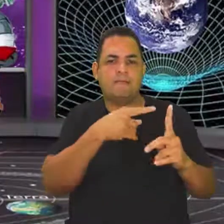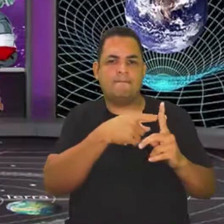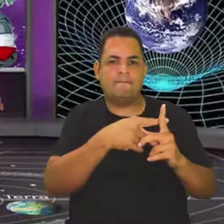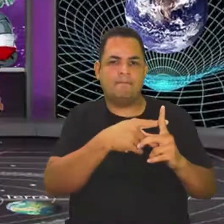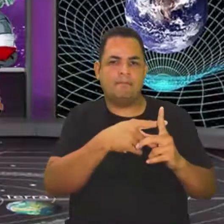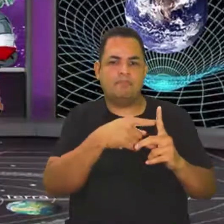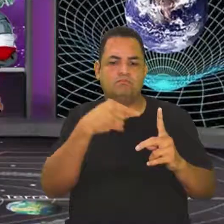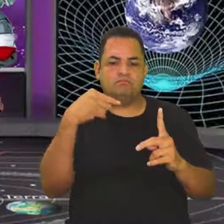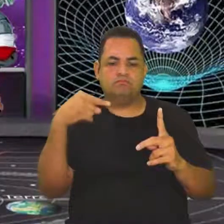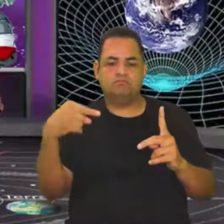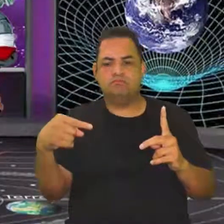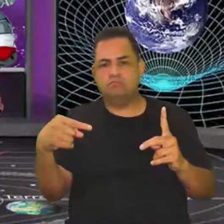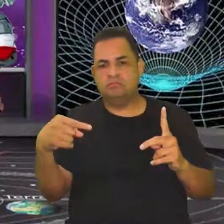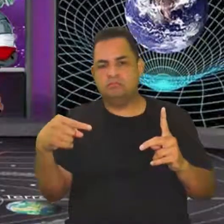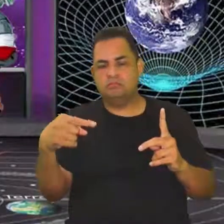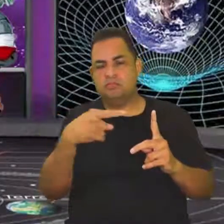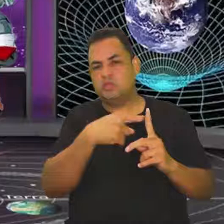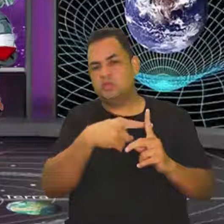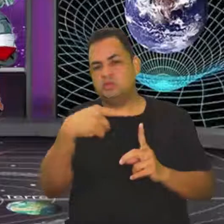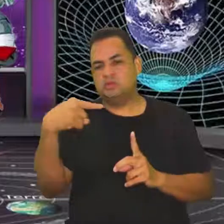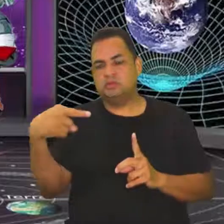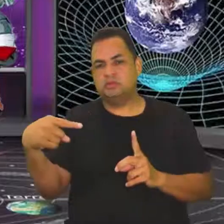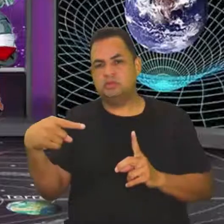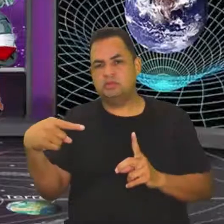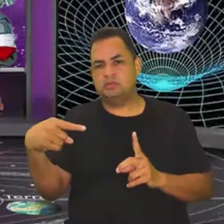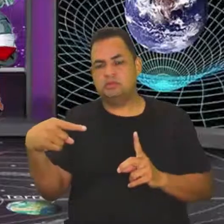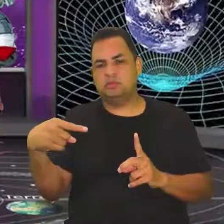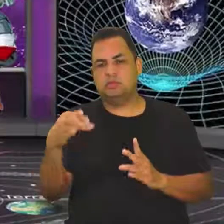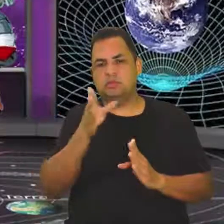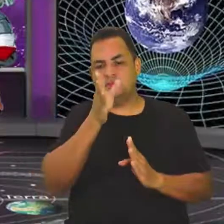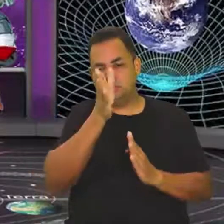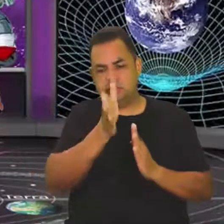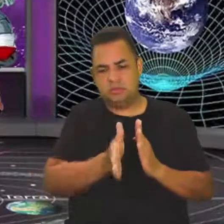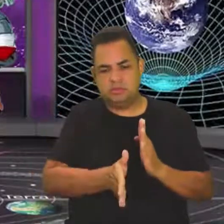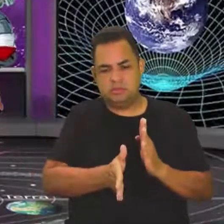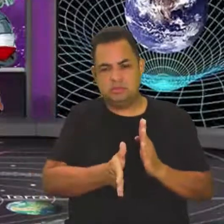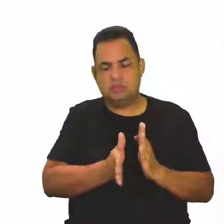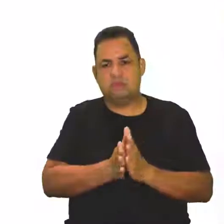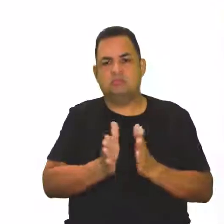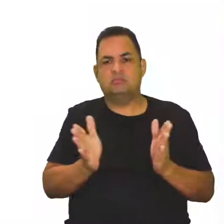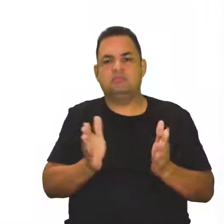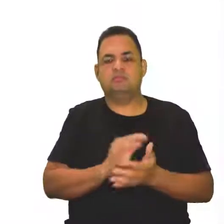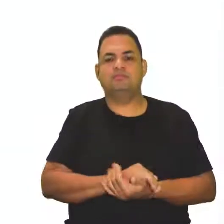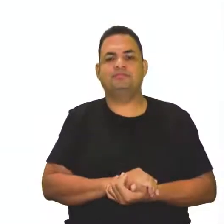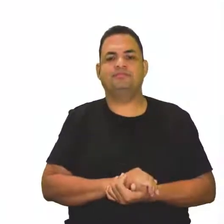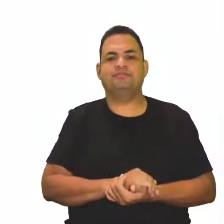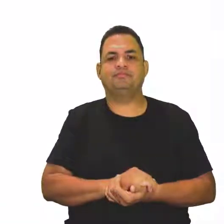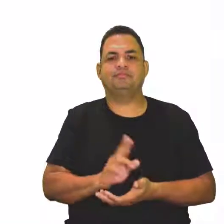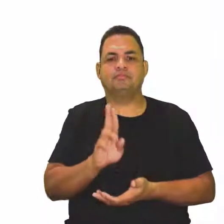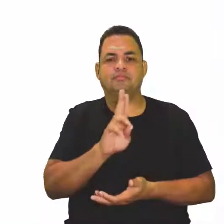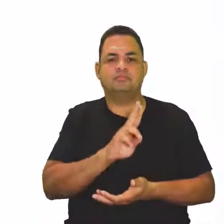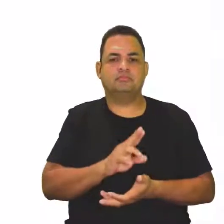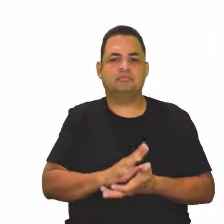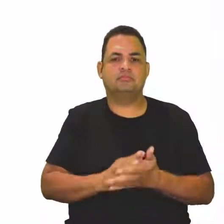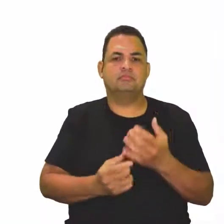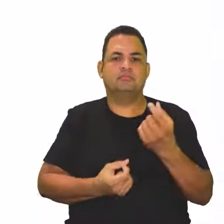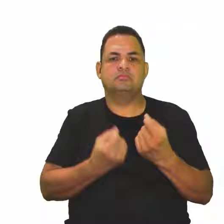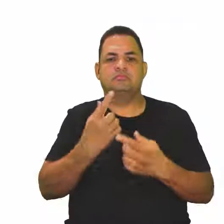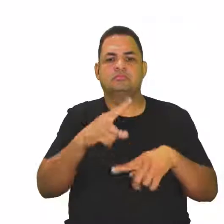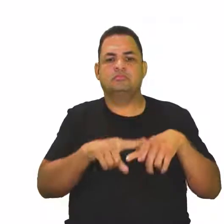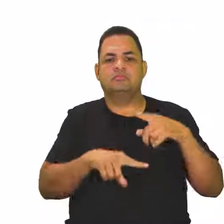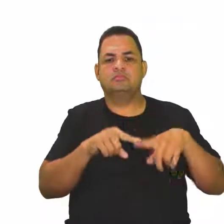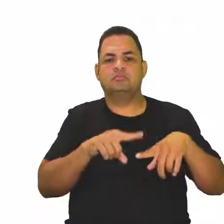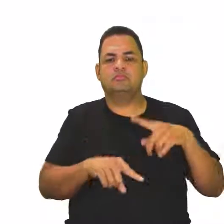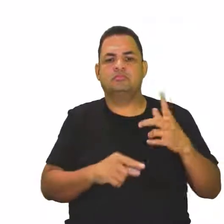Em um lado vai ficar positivo, o outro negativo nesse dielétrico. Vamos continuar lá? E é utilizado em alguns equipamentos,